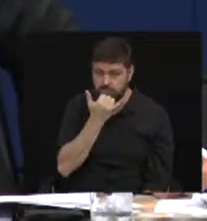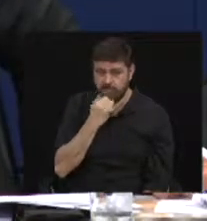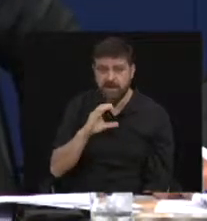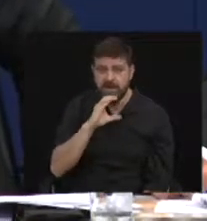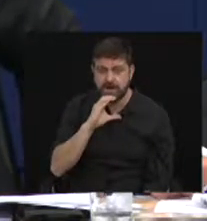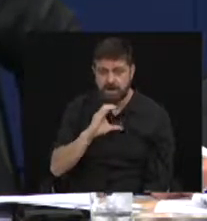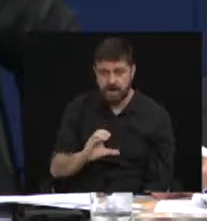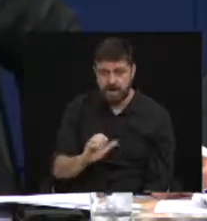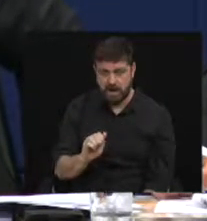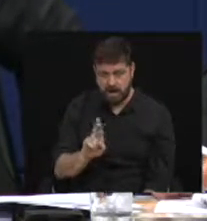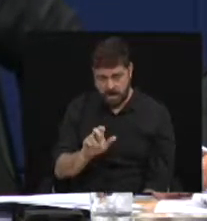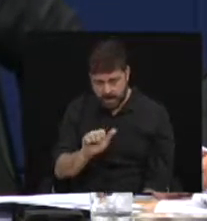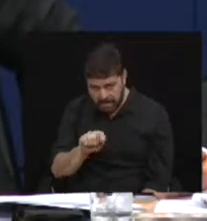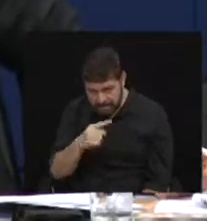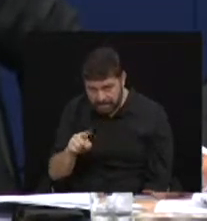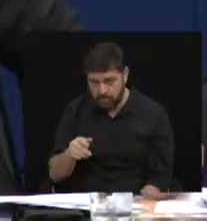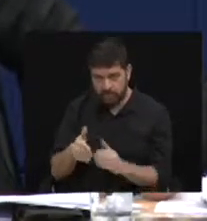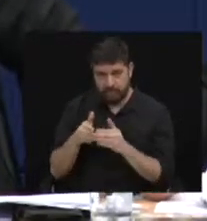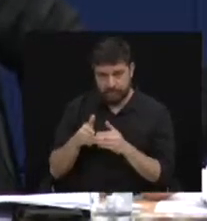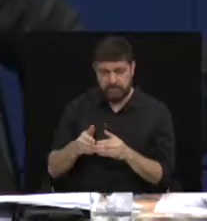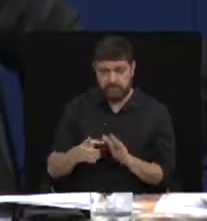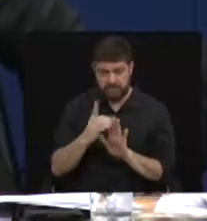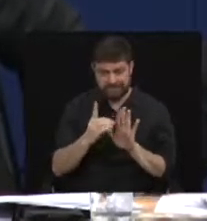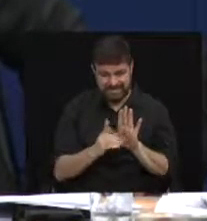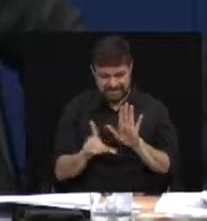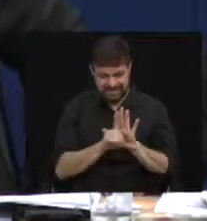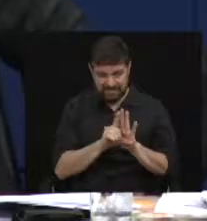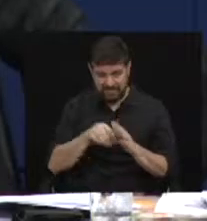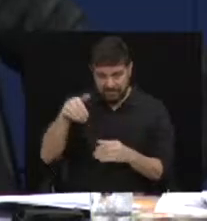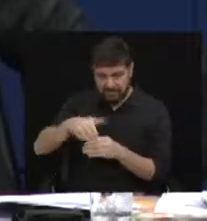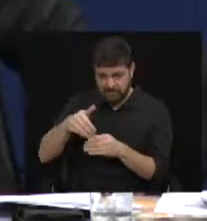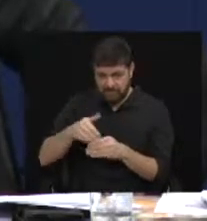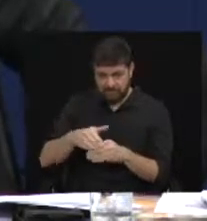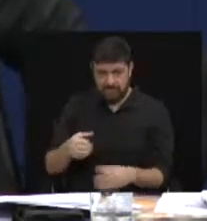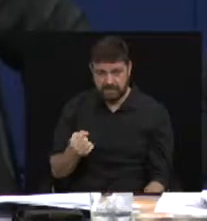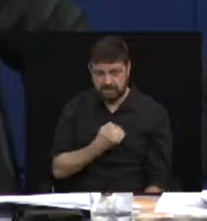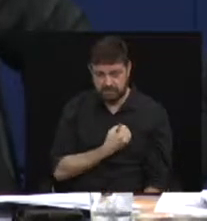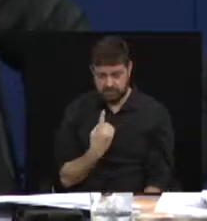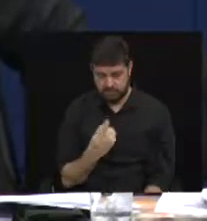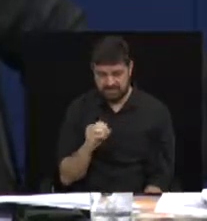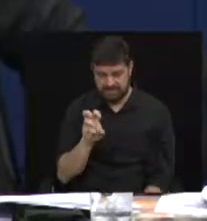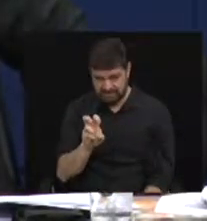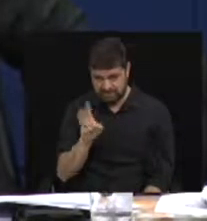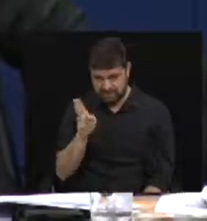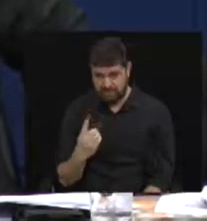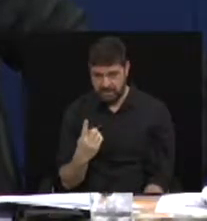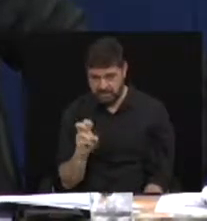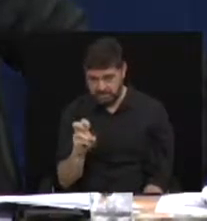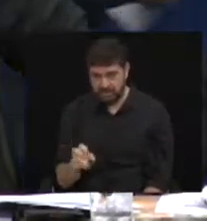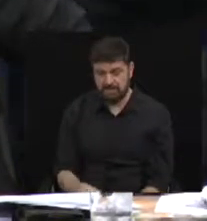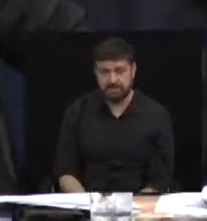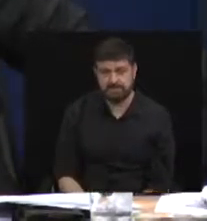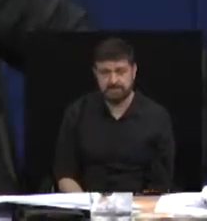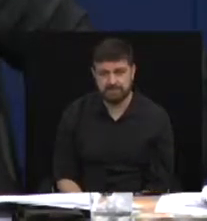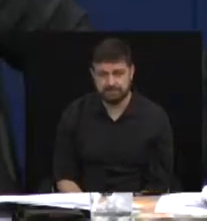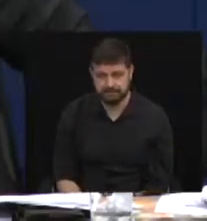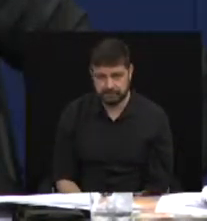matéria na reunião anterior não há. Item 7, discussão e votação da ata da 44ª, 45ª,